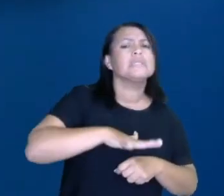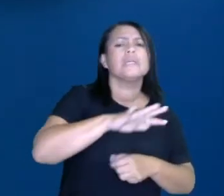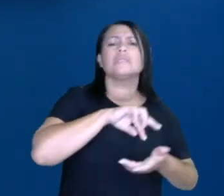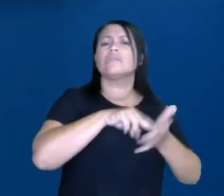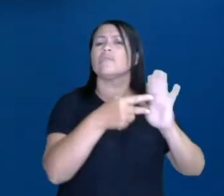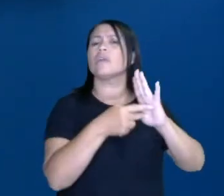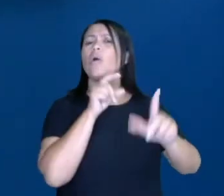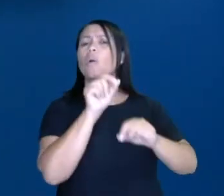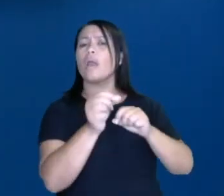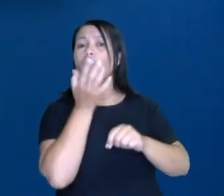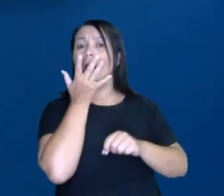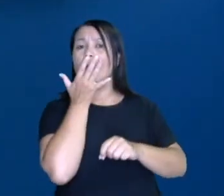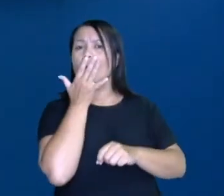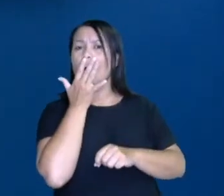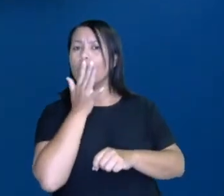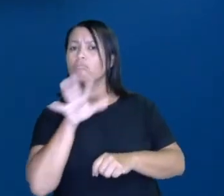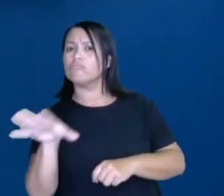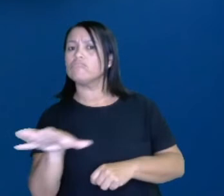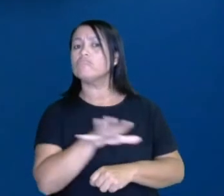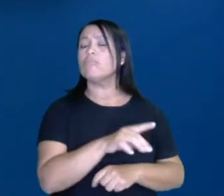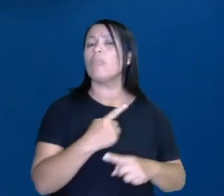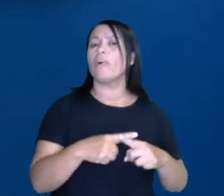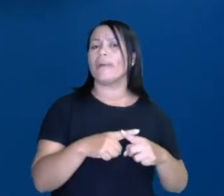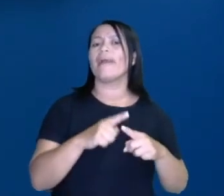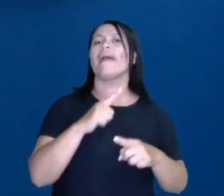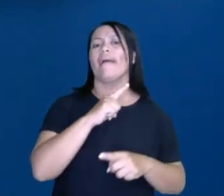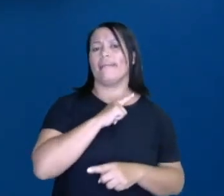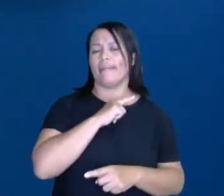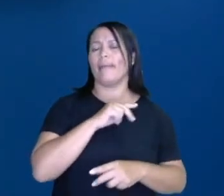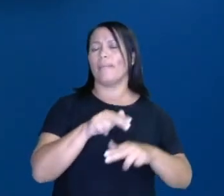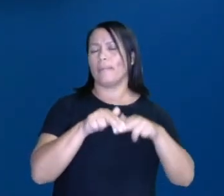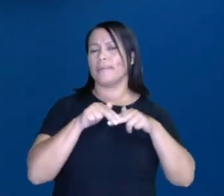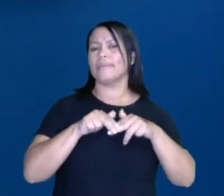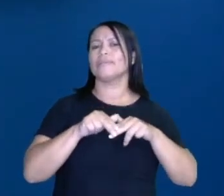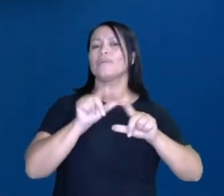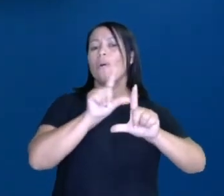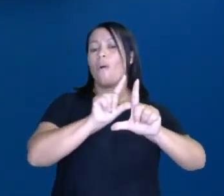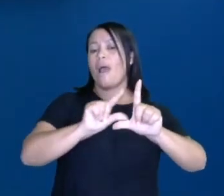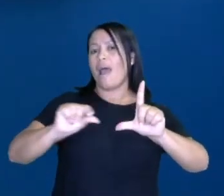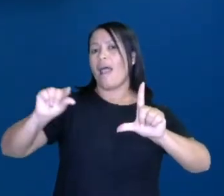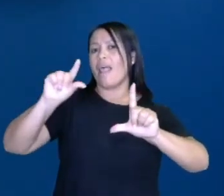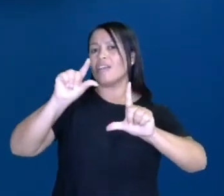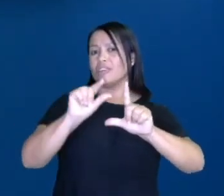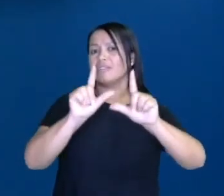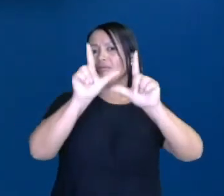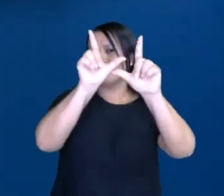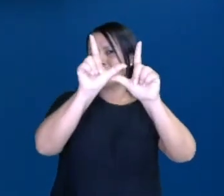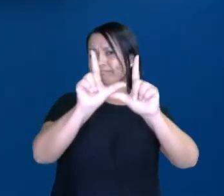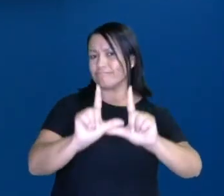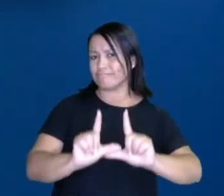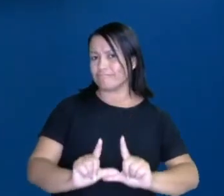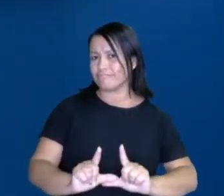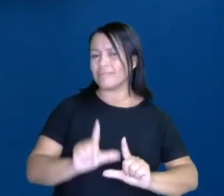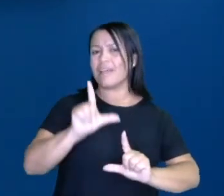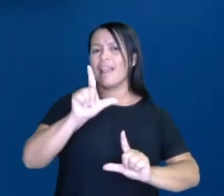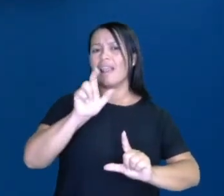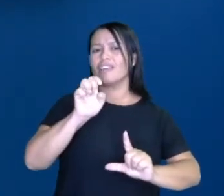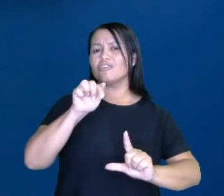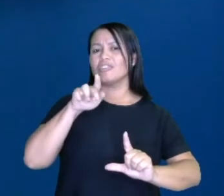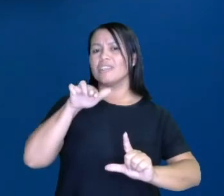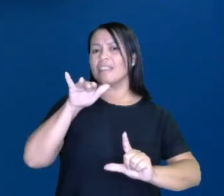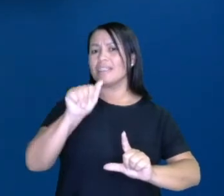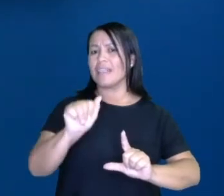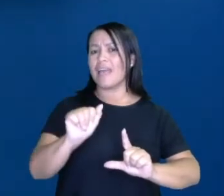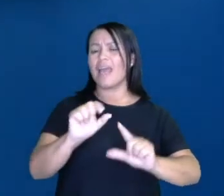cada cor dessa? Então, é para isso que existe a legenda, que é esse quadradinho aqui embaixo, que é uma caixinha